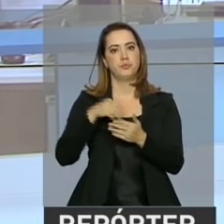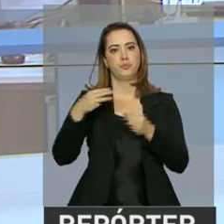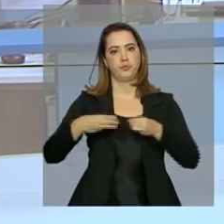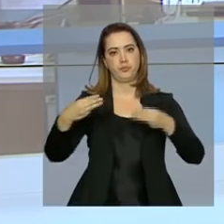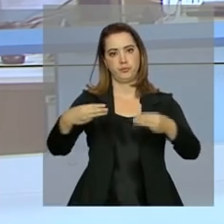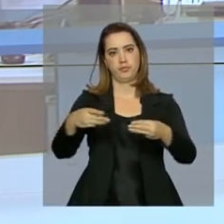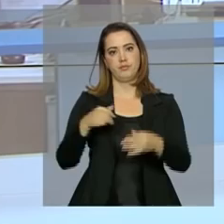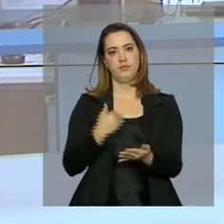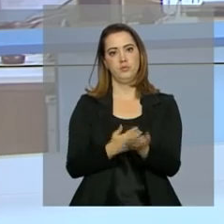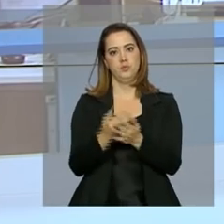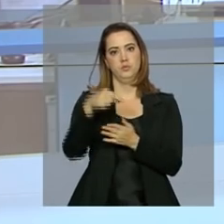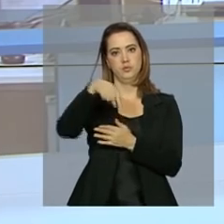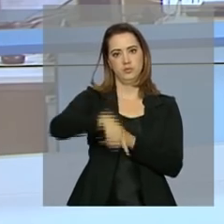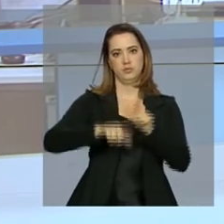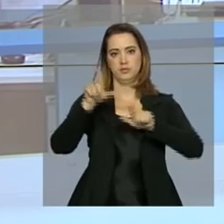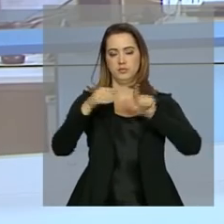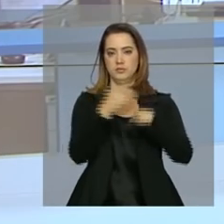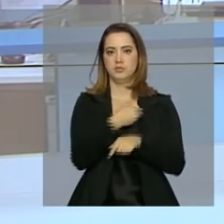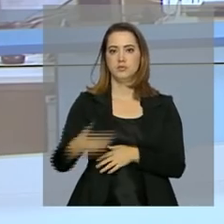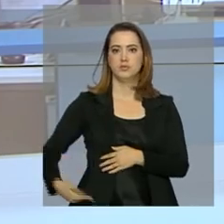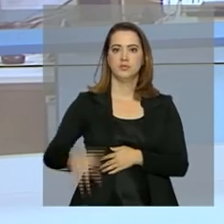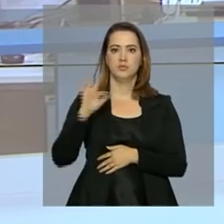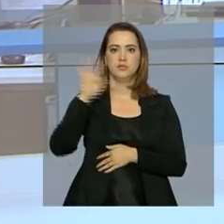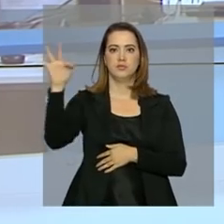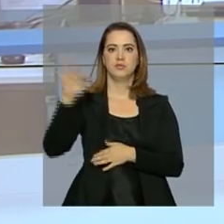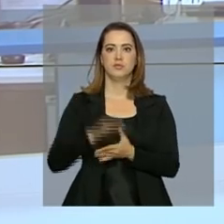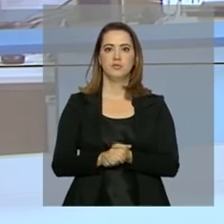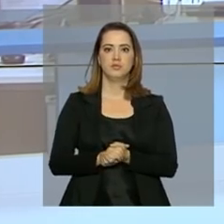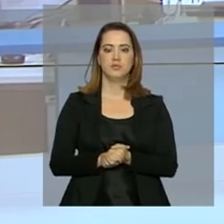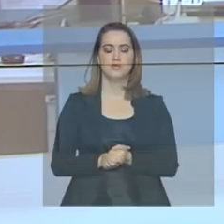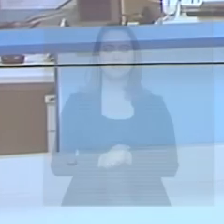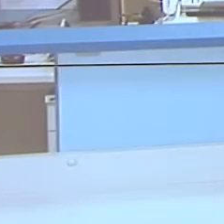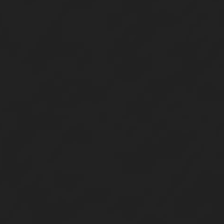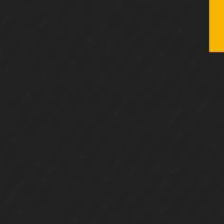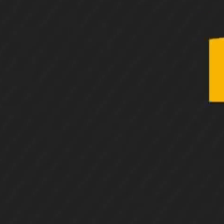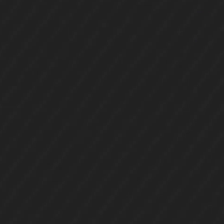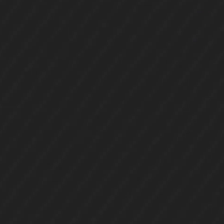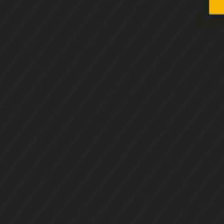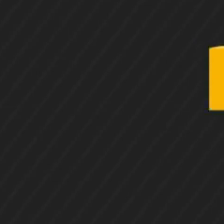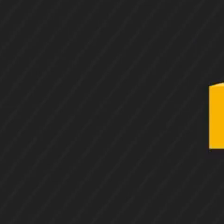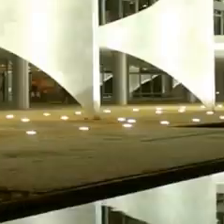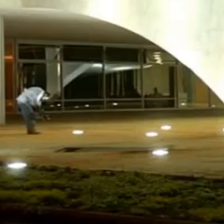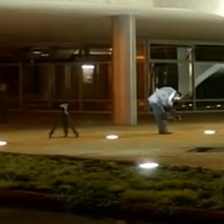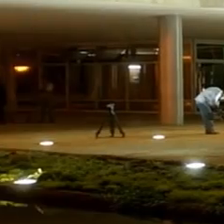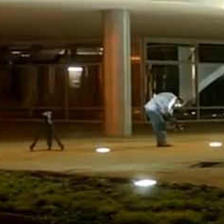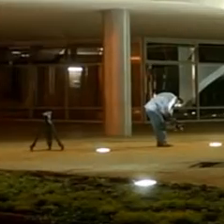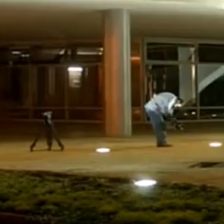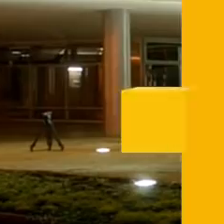Ministérios. Continue com a gente aqui na NBR, a TV do Governo Federal.